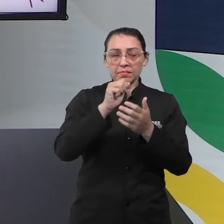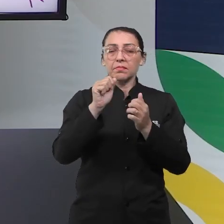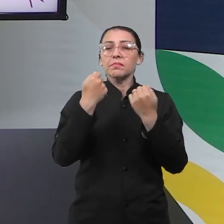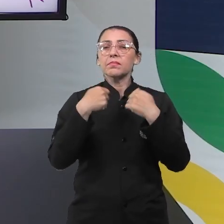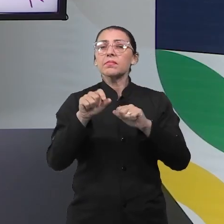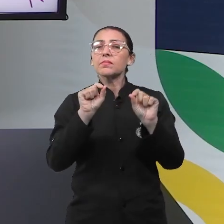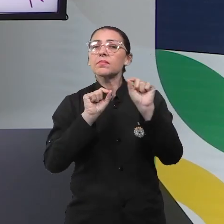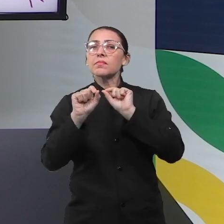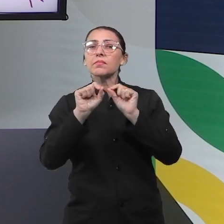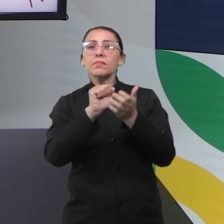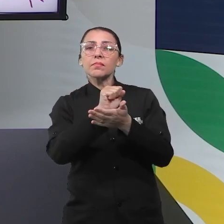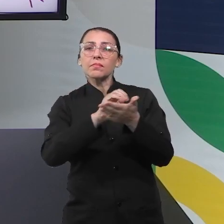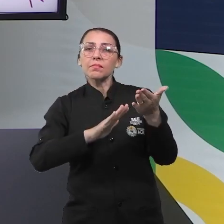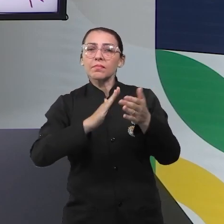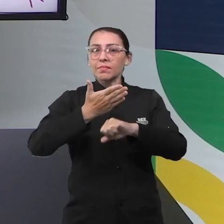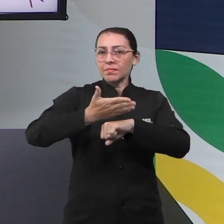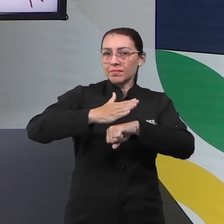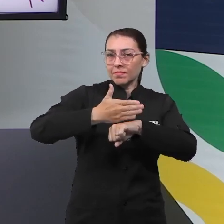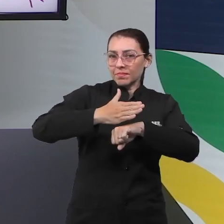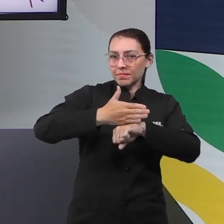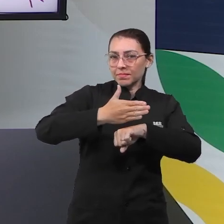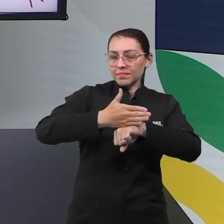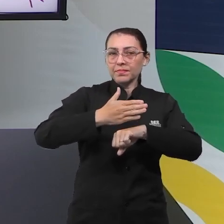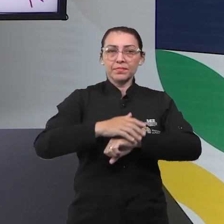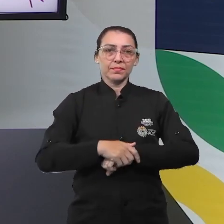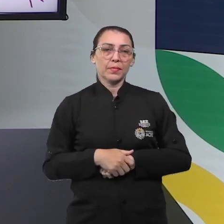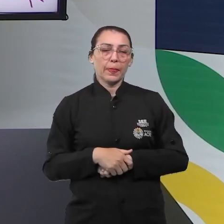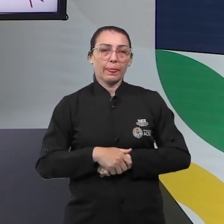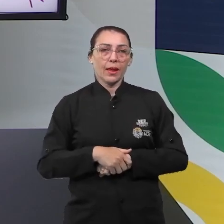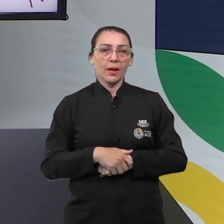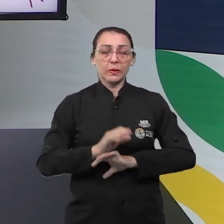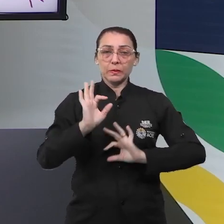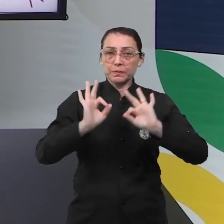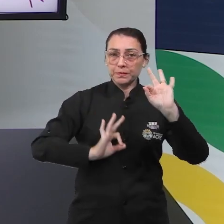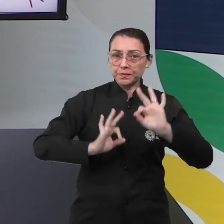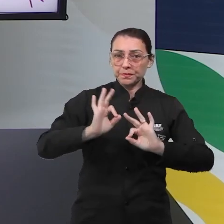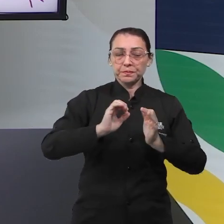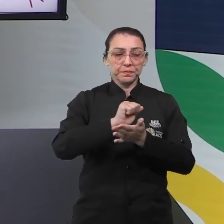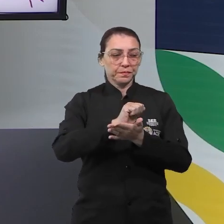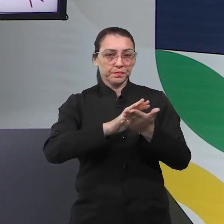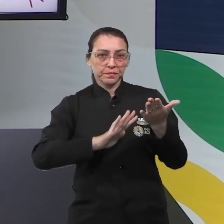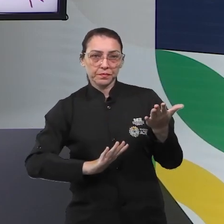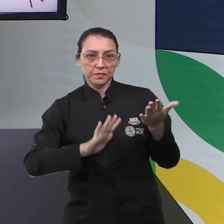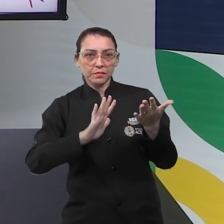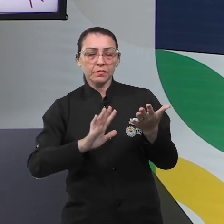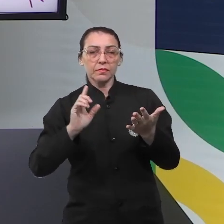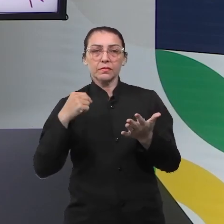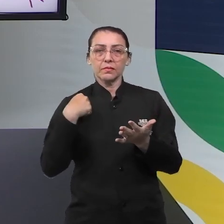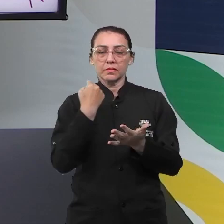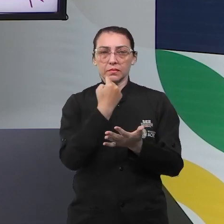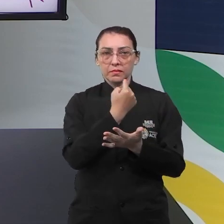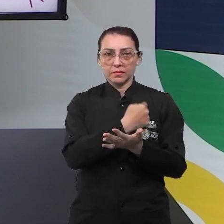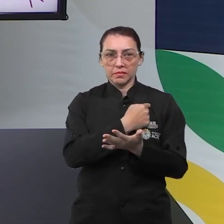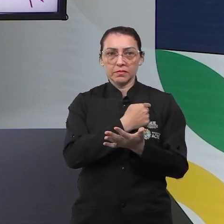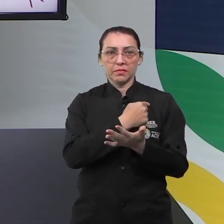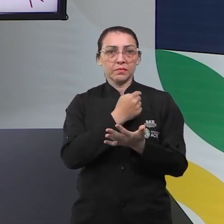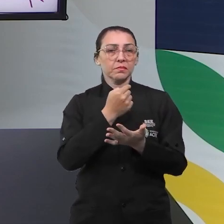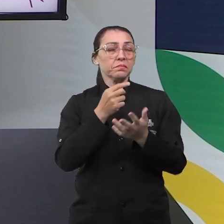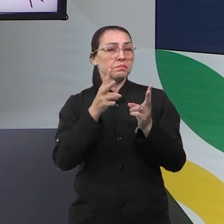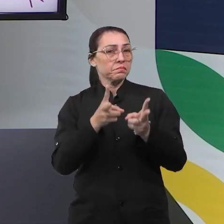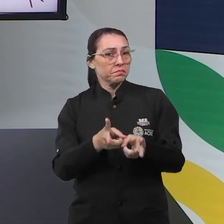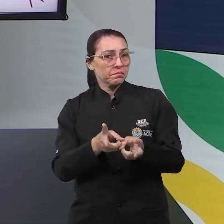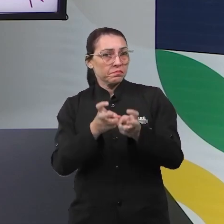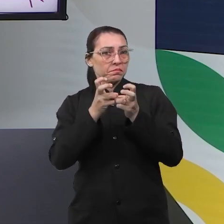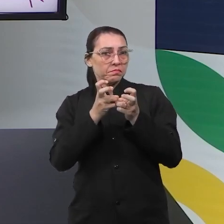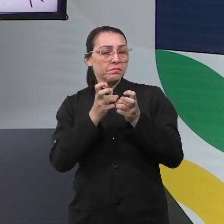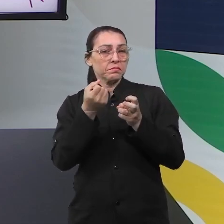quê? Ir para a parte prática. Então, eu elaborei uma atividade para nós observarmos